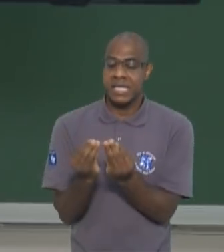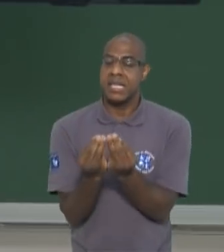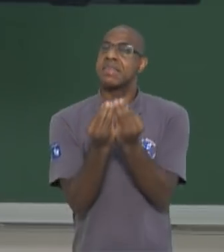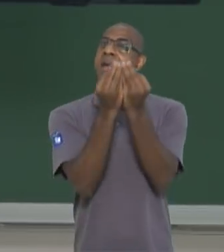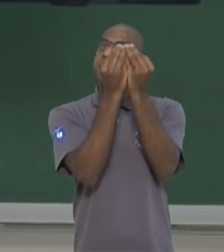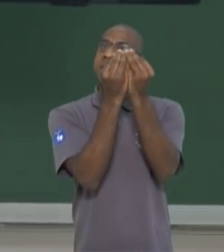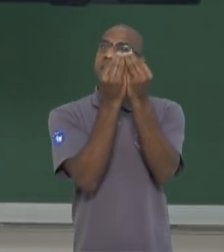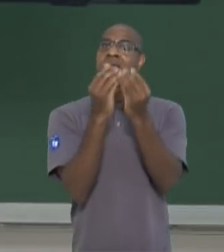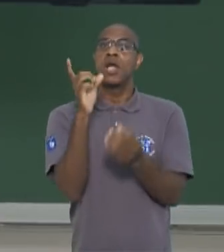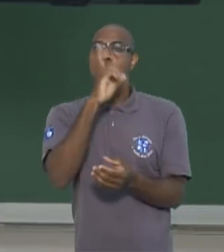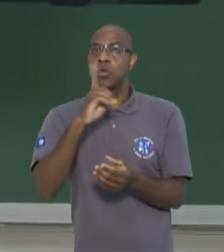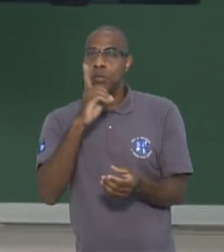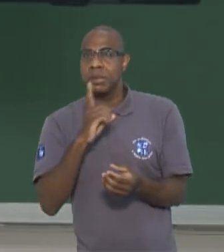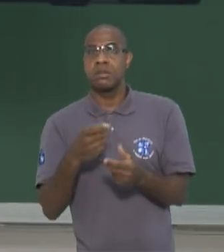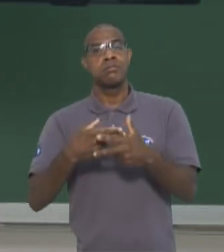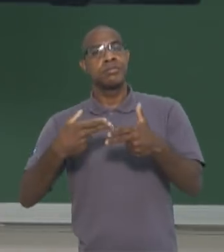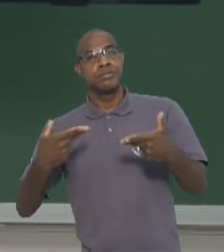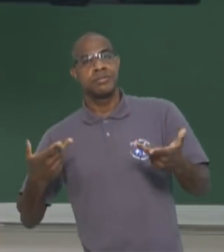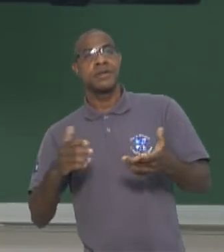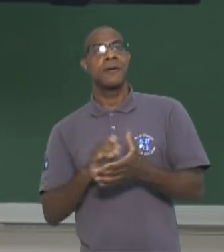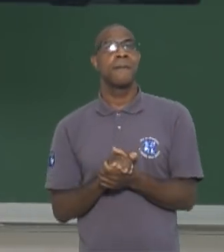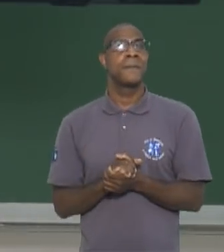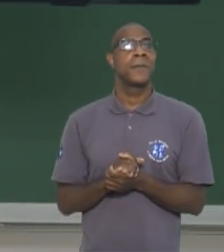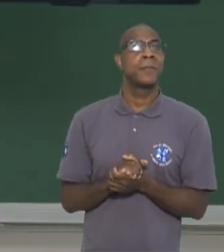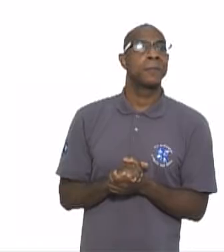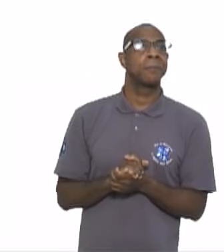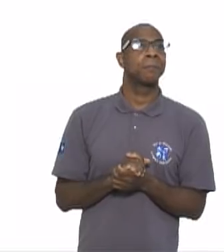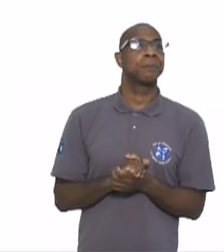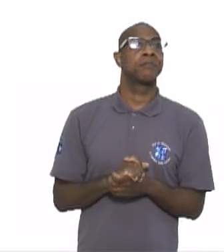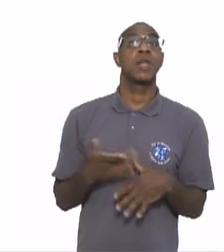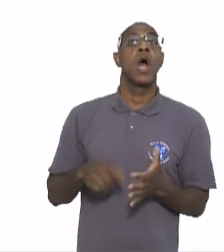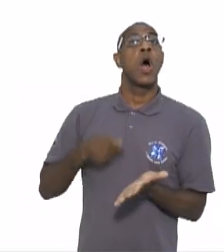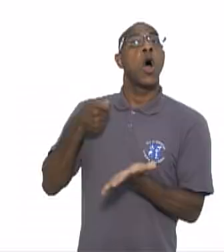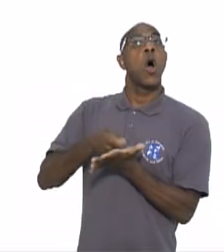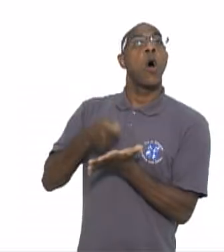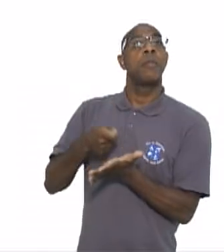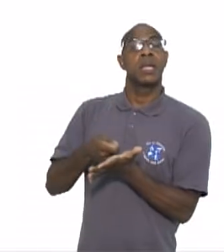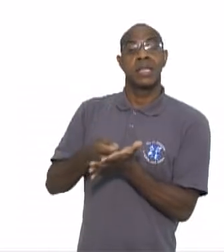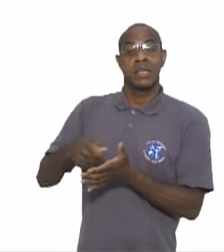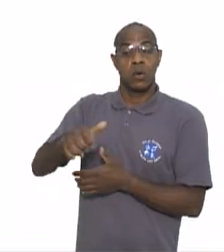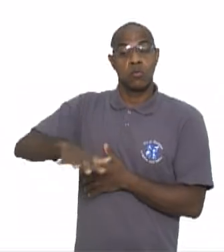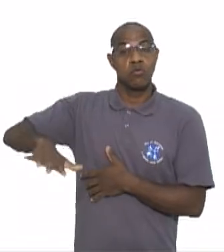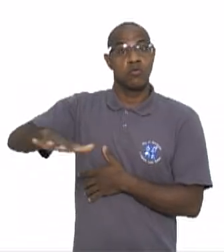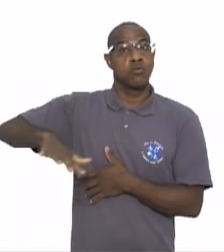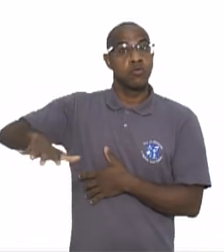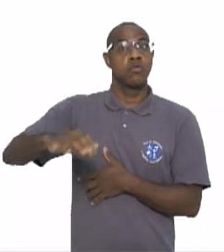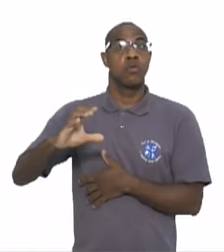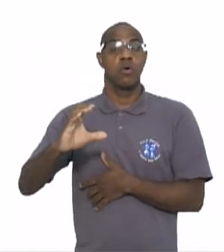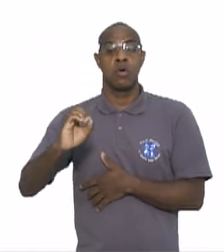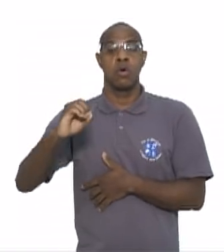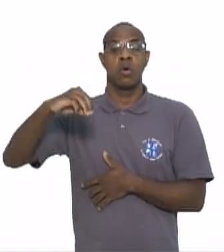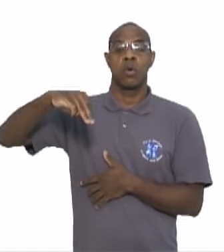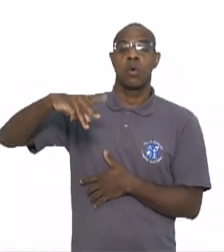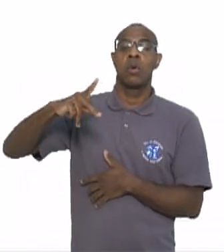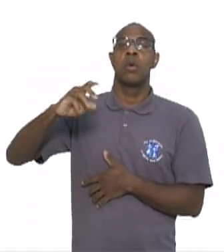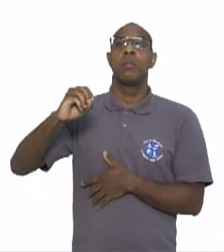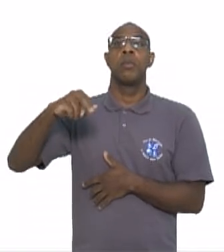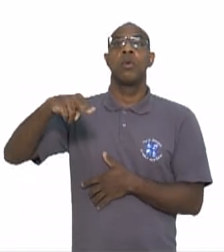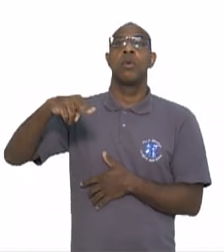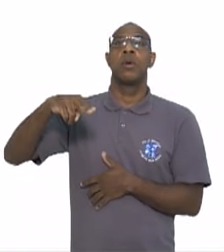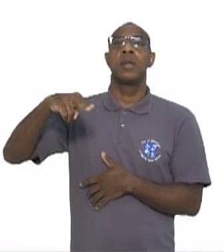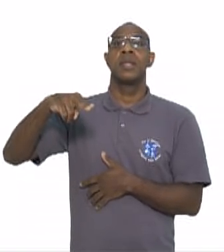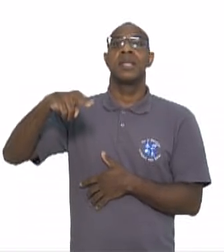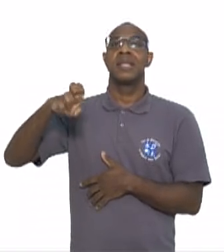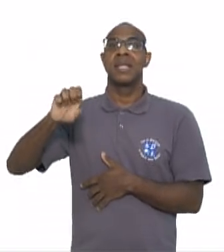no feudo. Então, tudo isso daí. Tá? As obrigações dos camponeses, daí já são mais pesadas do que as dos